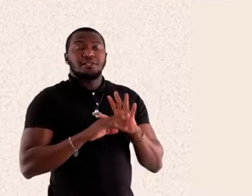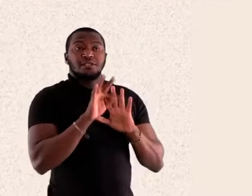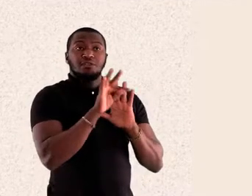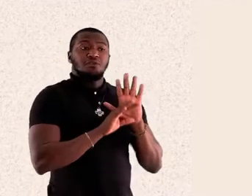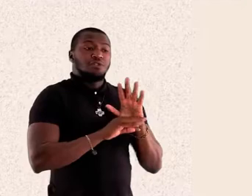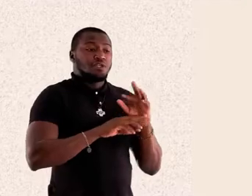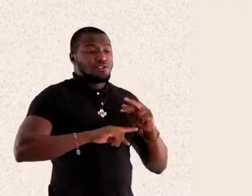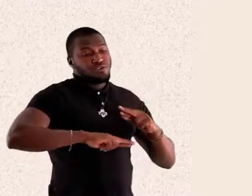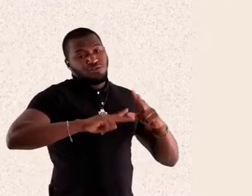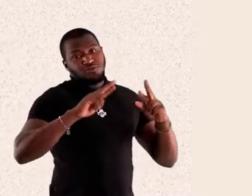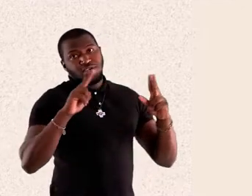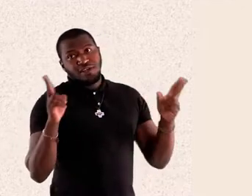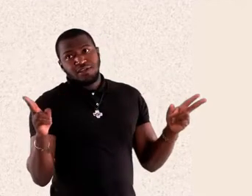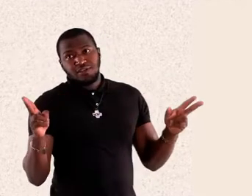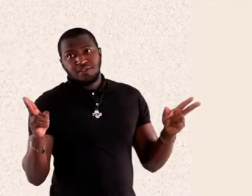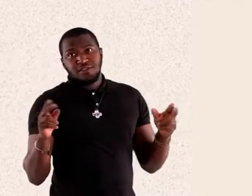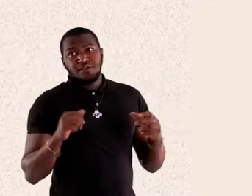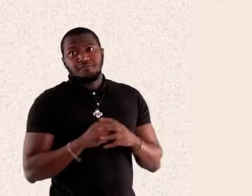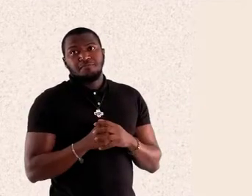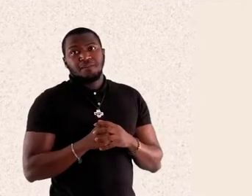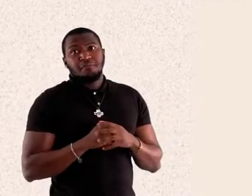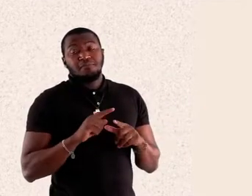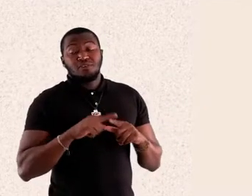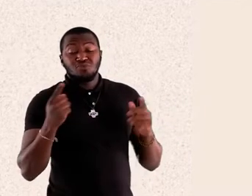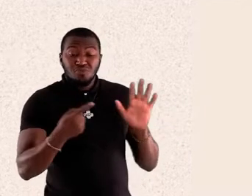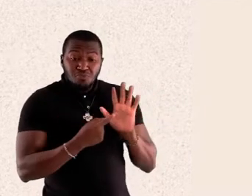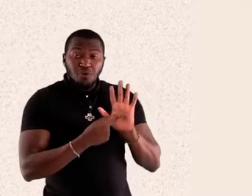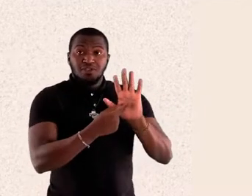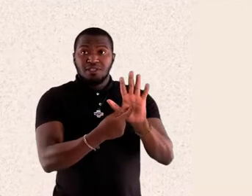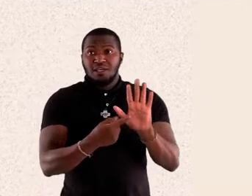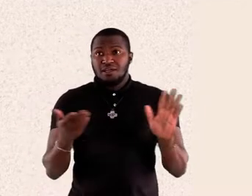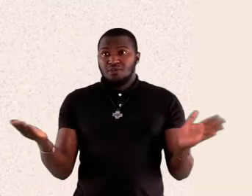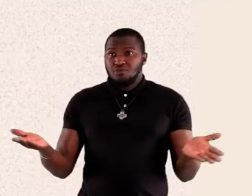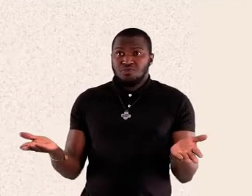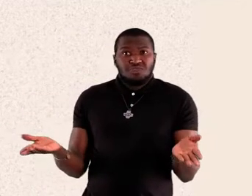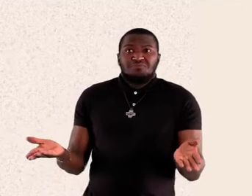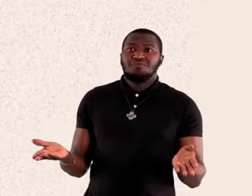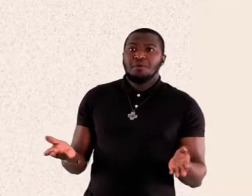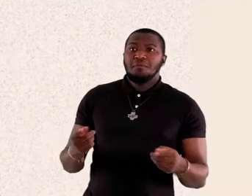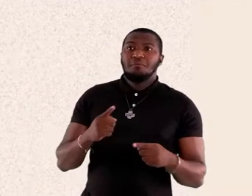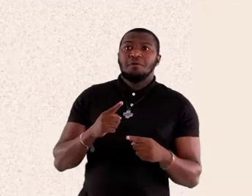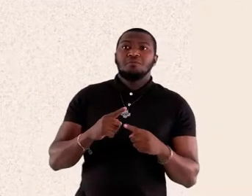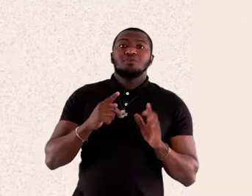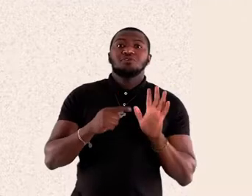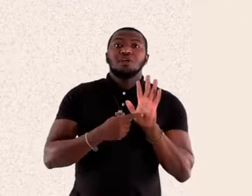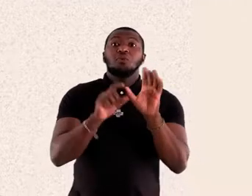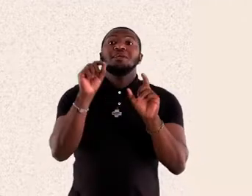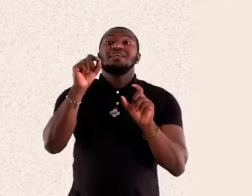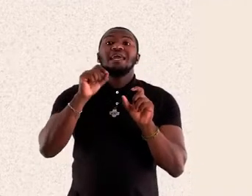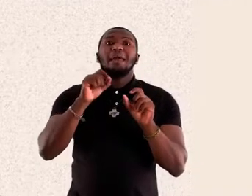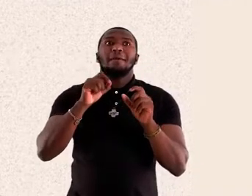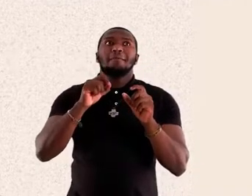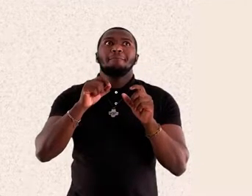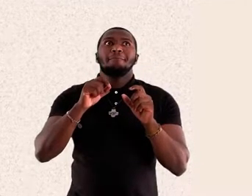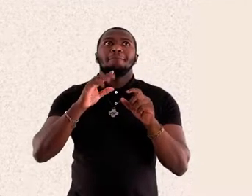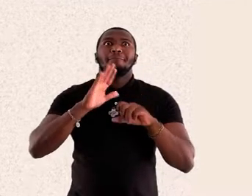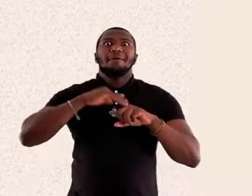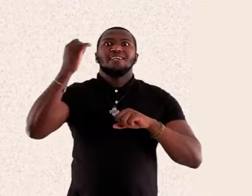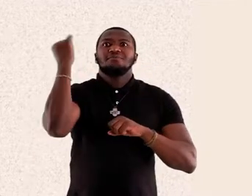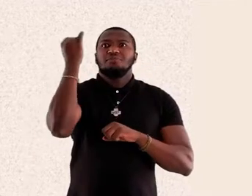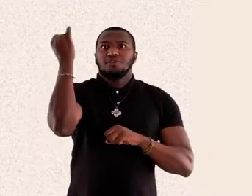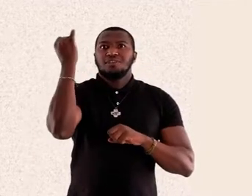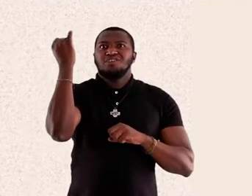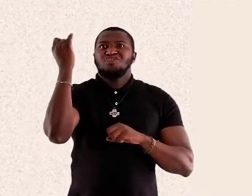e eu não vou trazer assim para dizer olha a qual é a vantagem a maior vantagem competitiva é dar vem